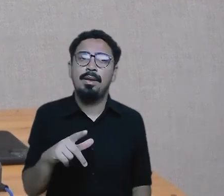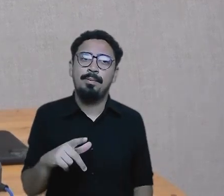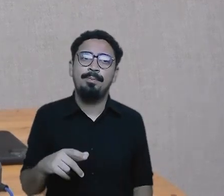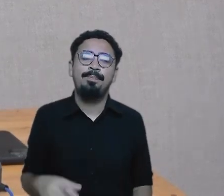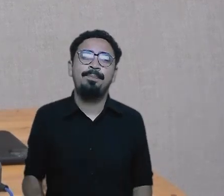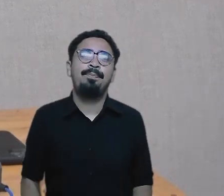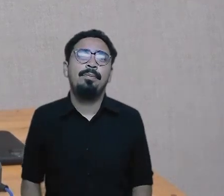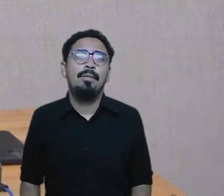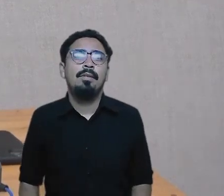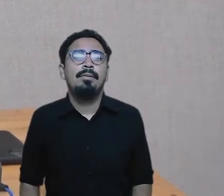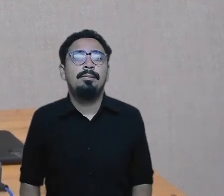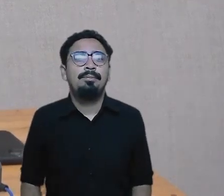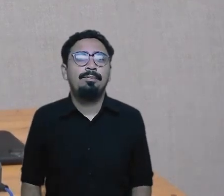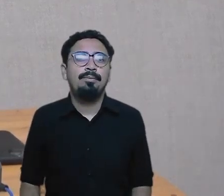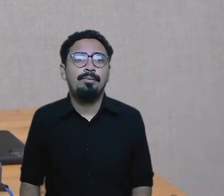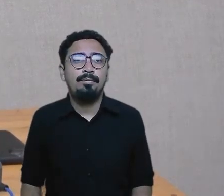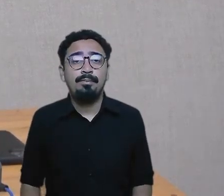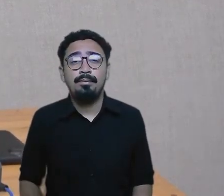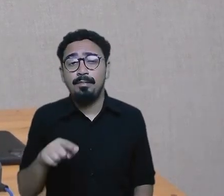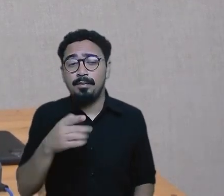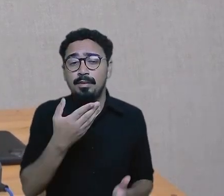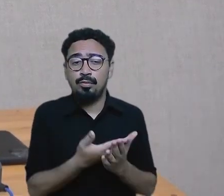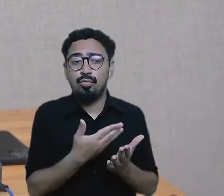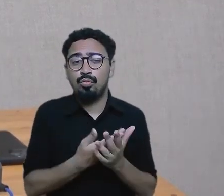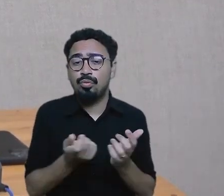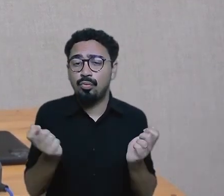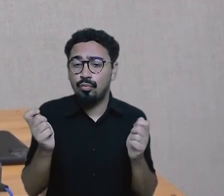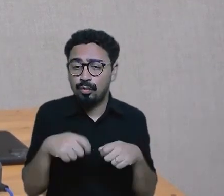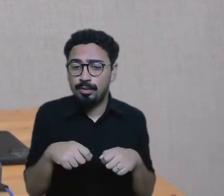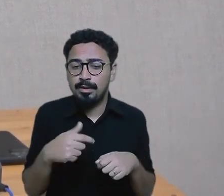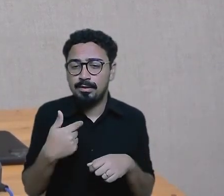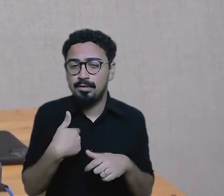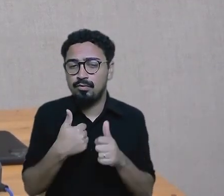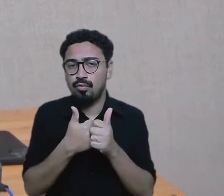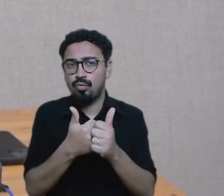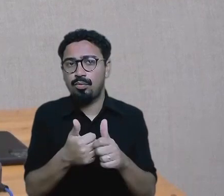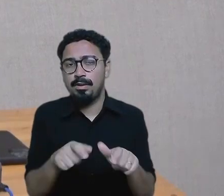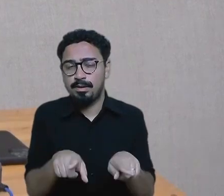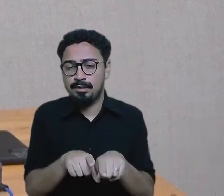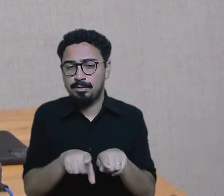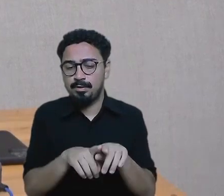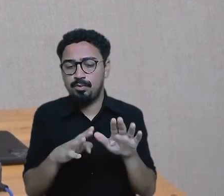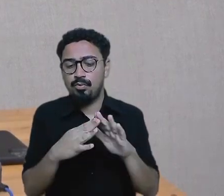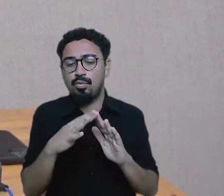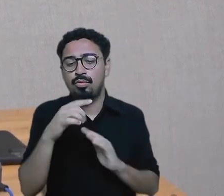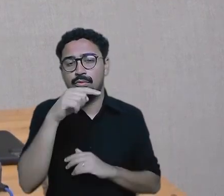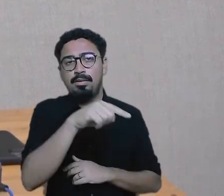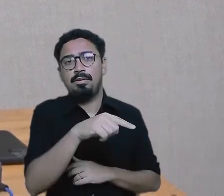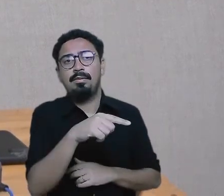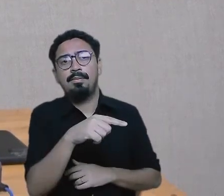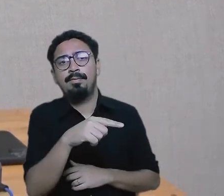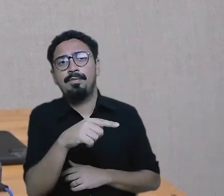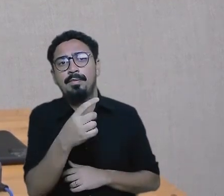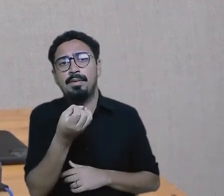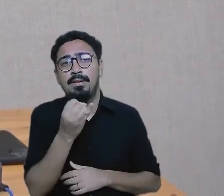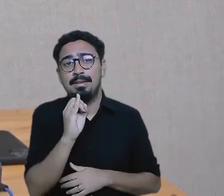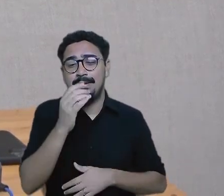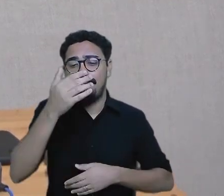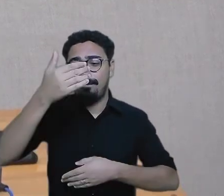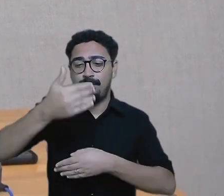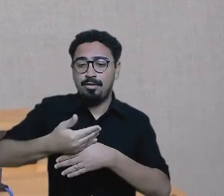esse estudo de viabilidade e uma das coisas que eu também vou acompanhar enquanto morador Aonde eu moro se fechar alguns becos